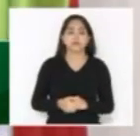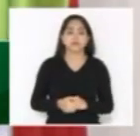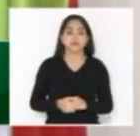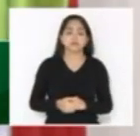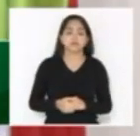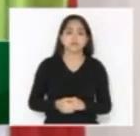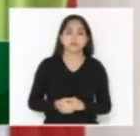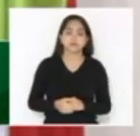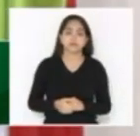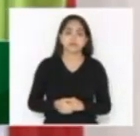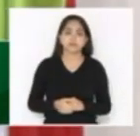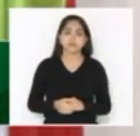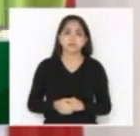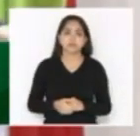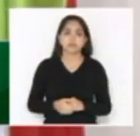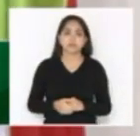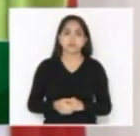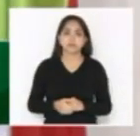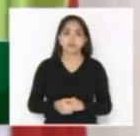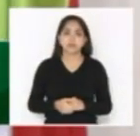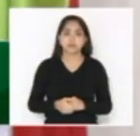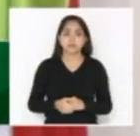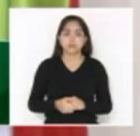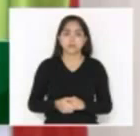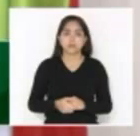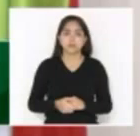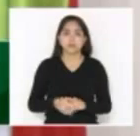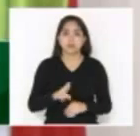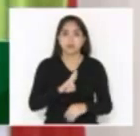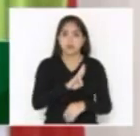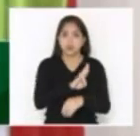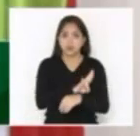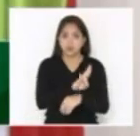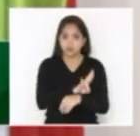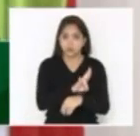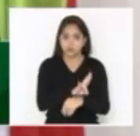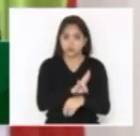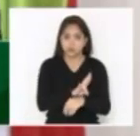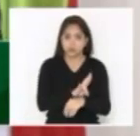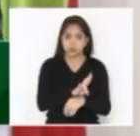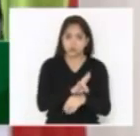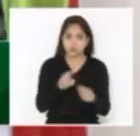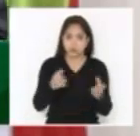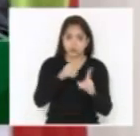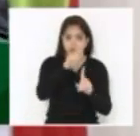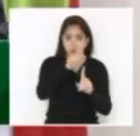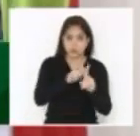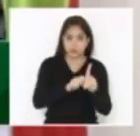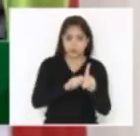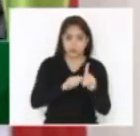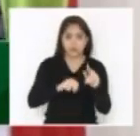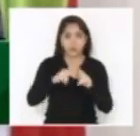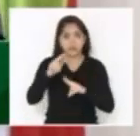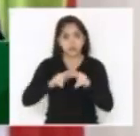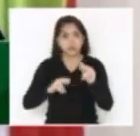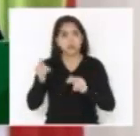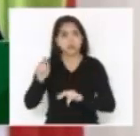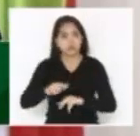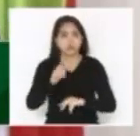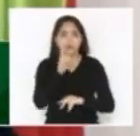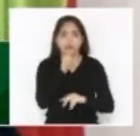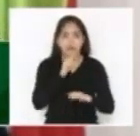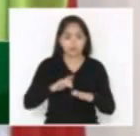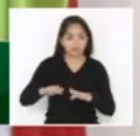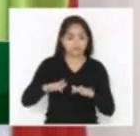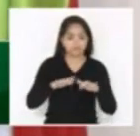Mas Rio do Sul viveu, né, nesse último mês, mais uma inundação grande. E,